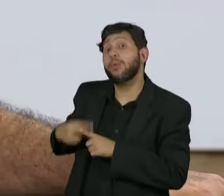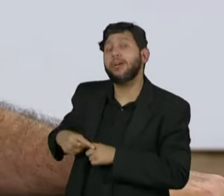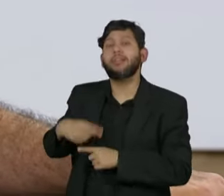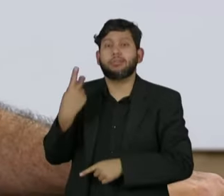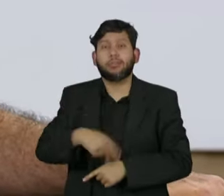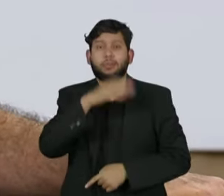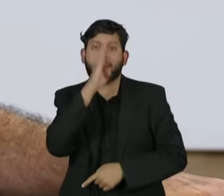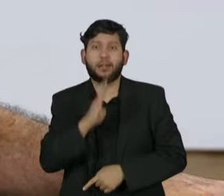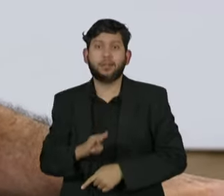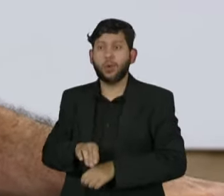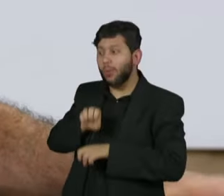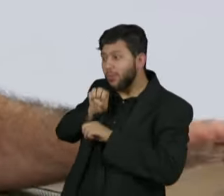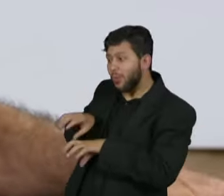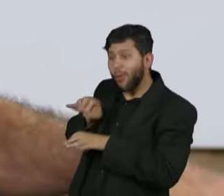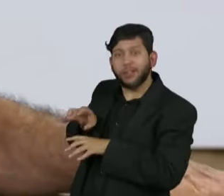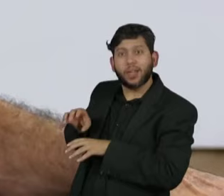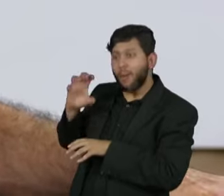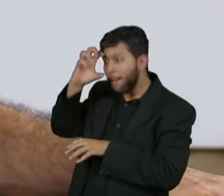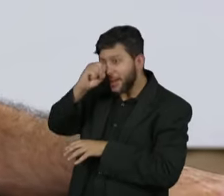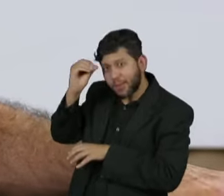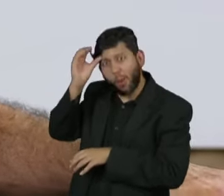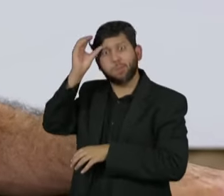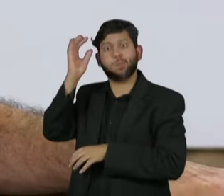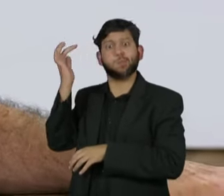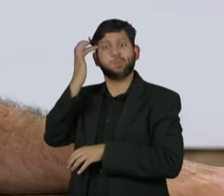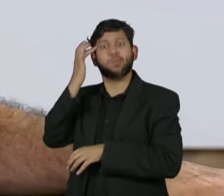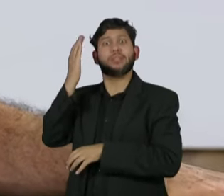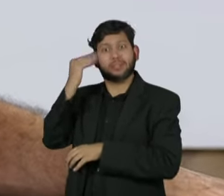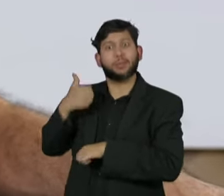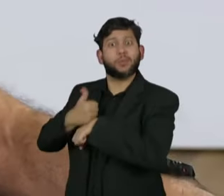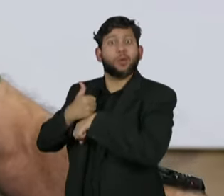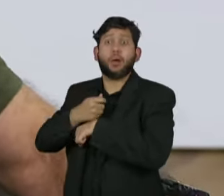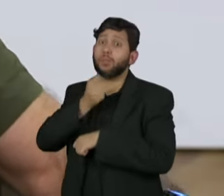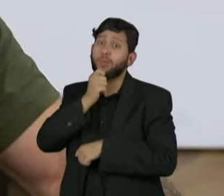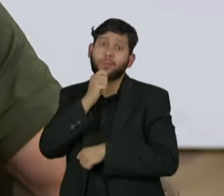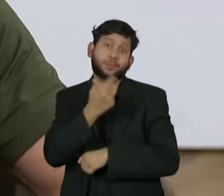educacional não forma não forma como deveria formar